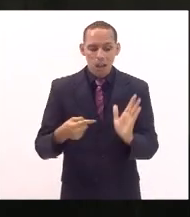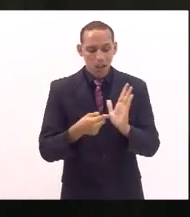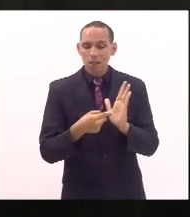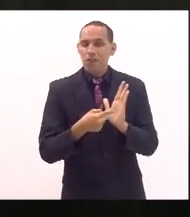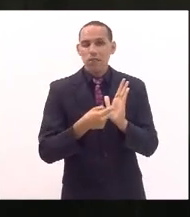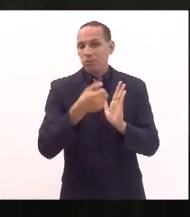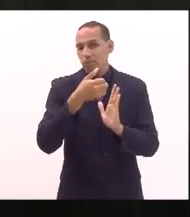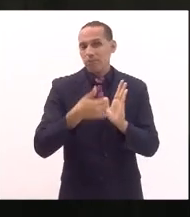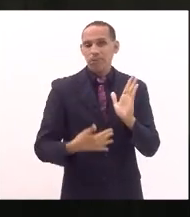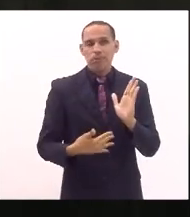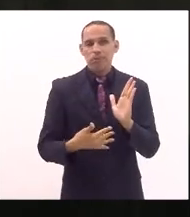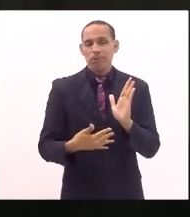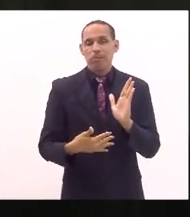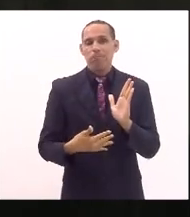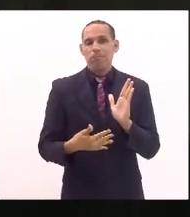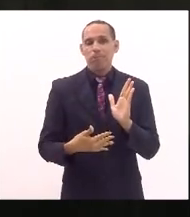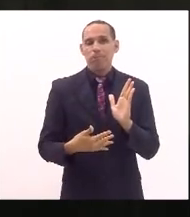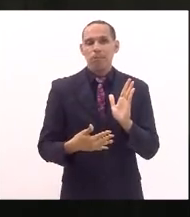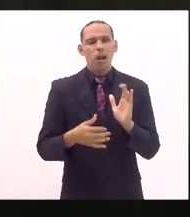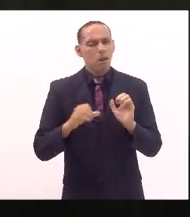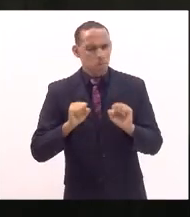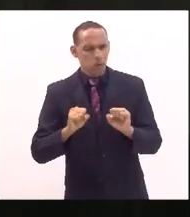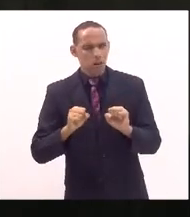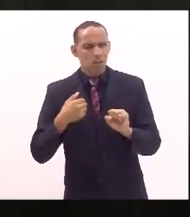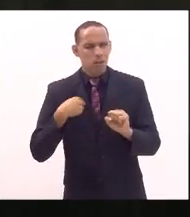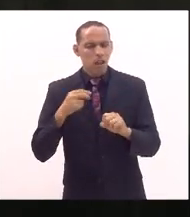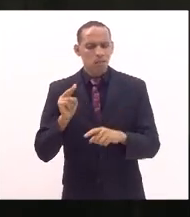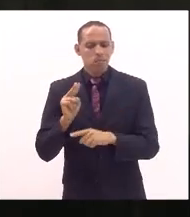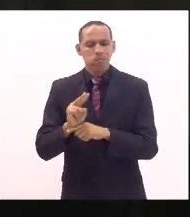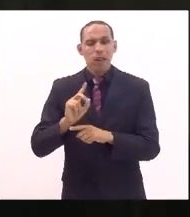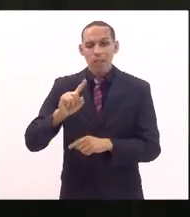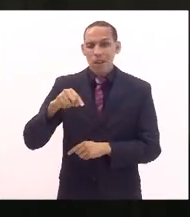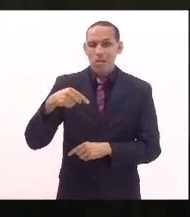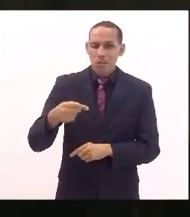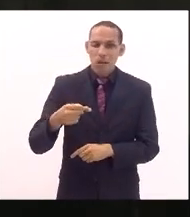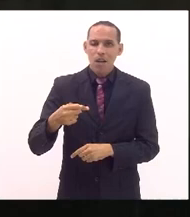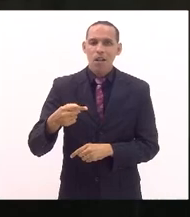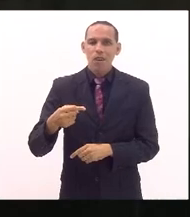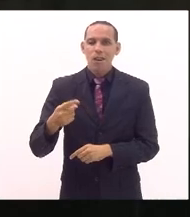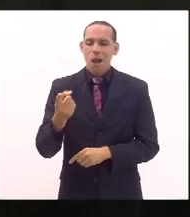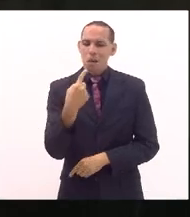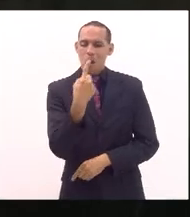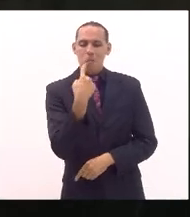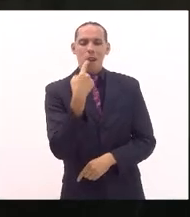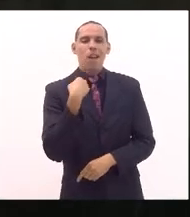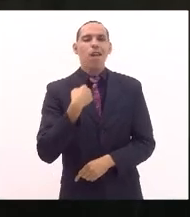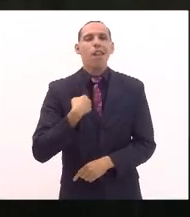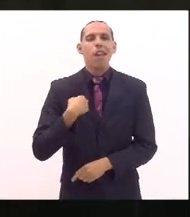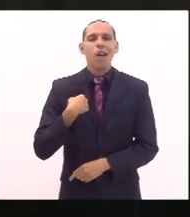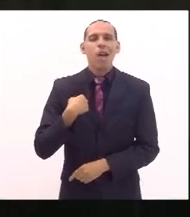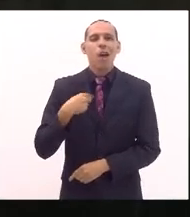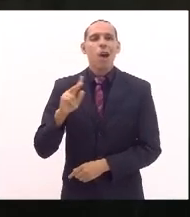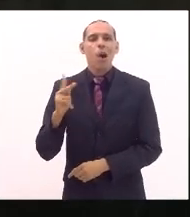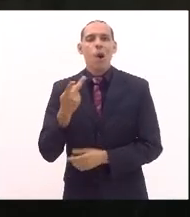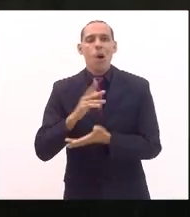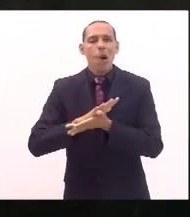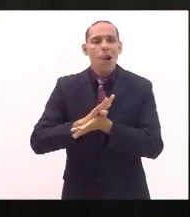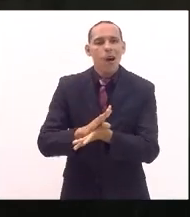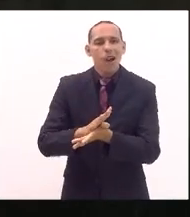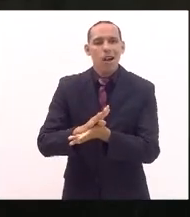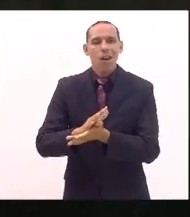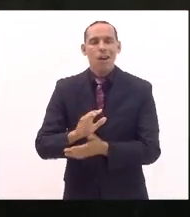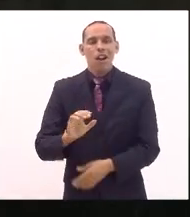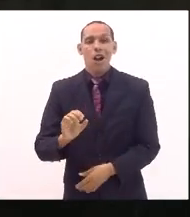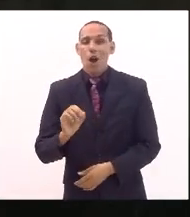narrativa criada e muito provavelmente após a minha defesa aqui irão me taxar de homofóbico hiromi taxar